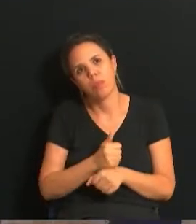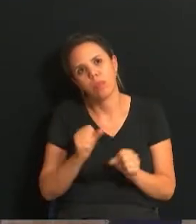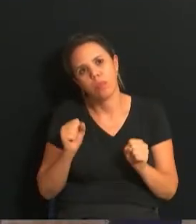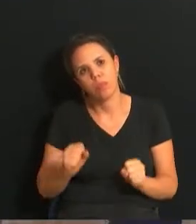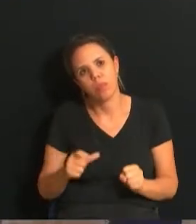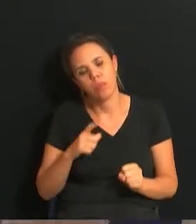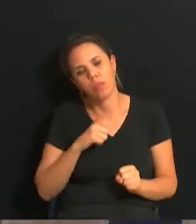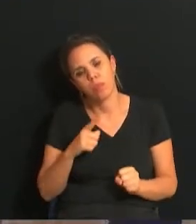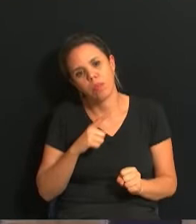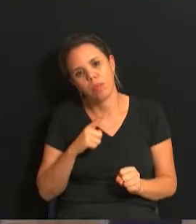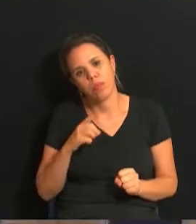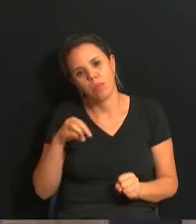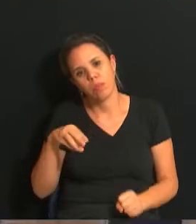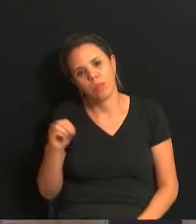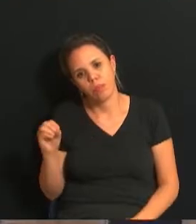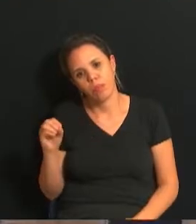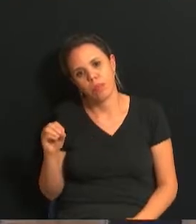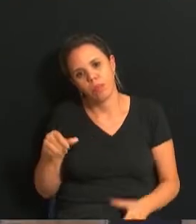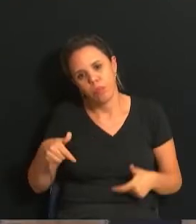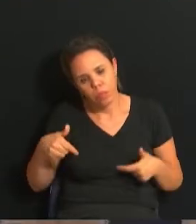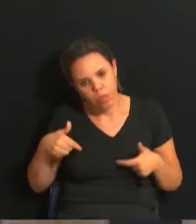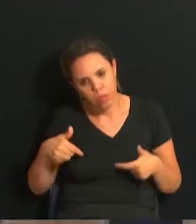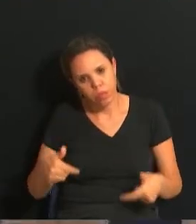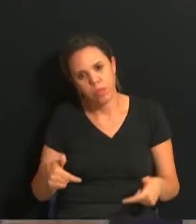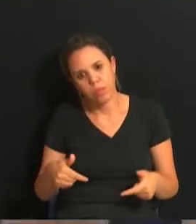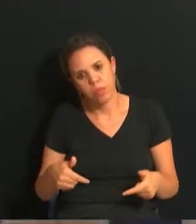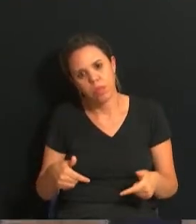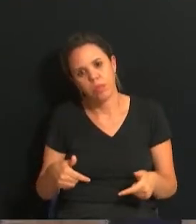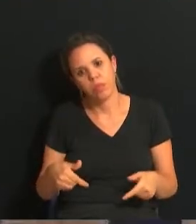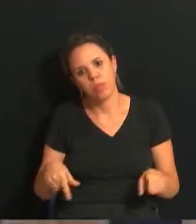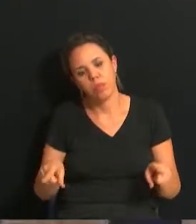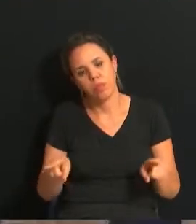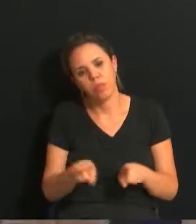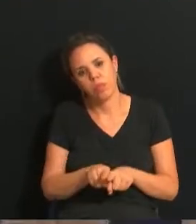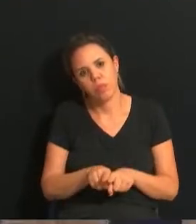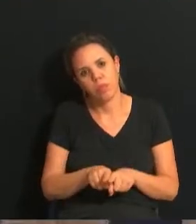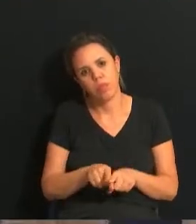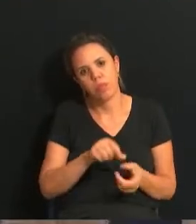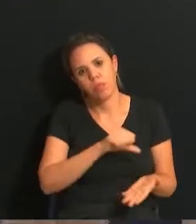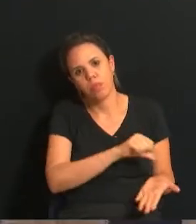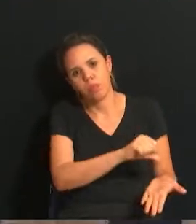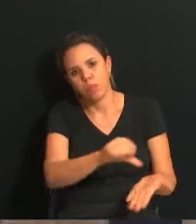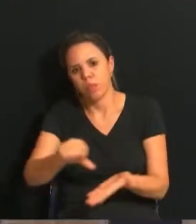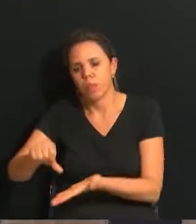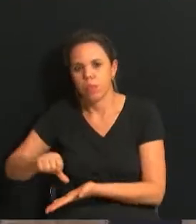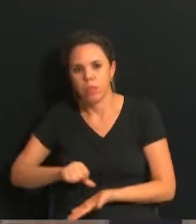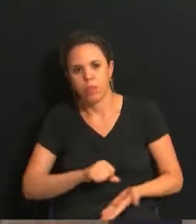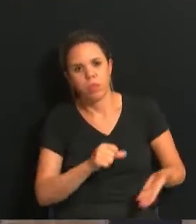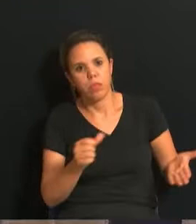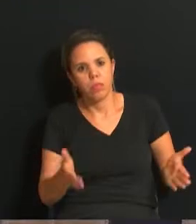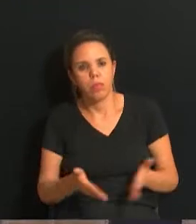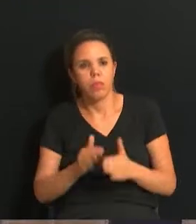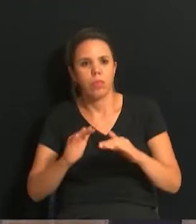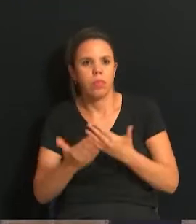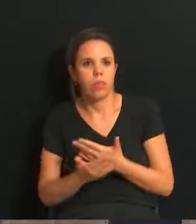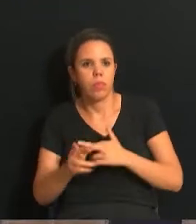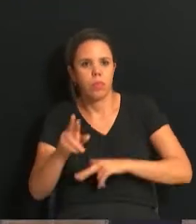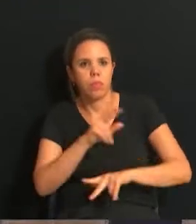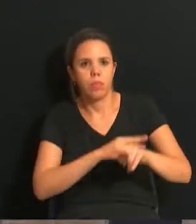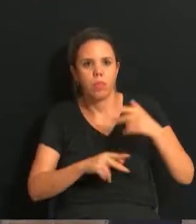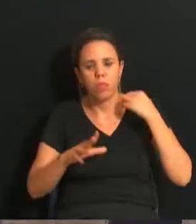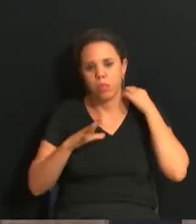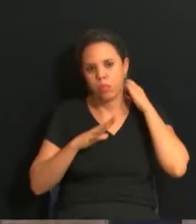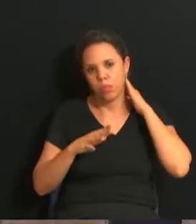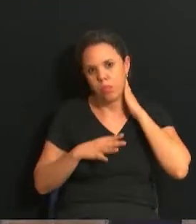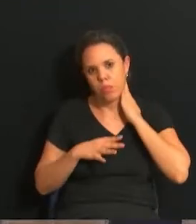ter SEAMO atuando de forma também territorializada nas periferias, nas várias regiões da